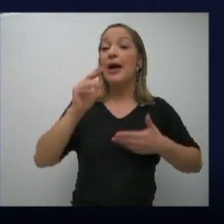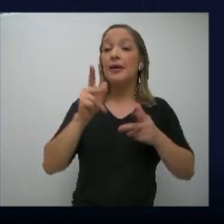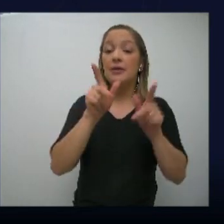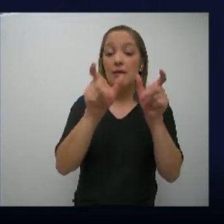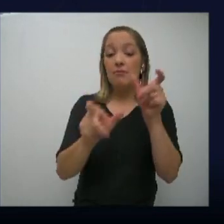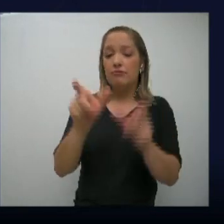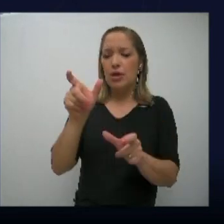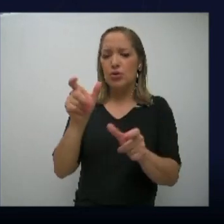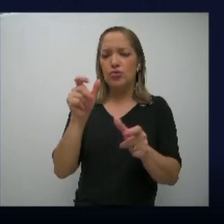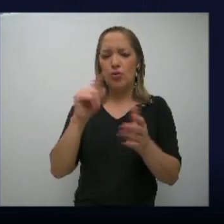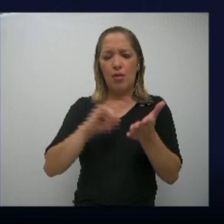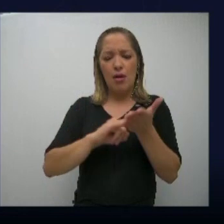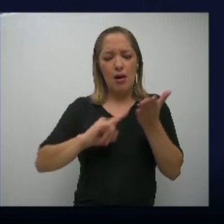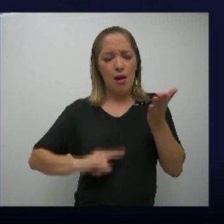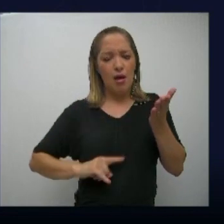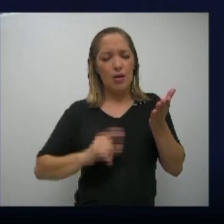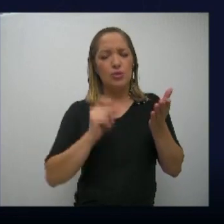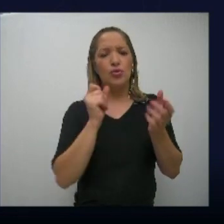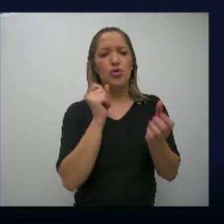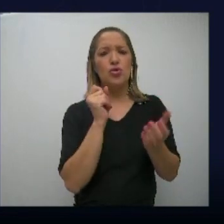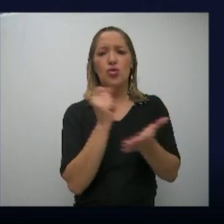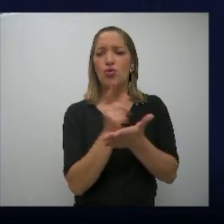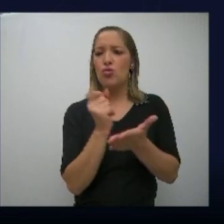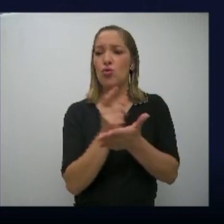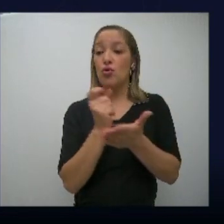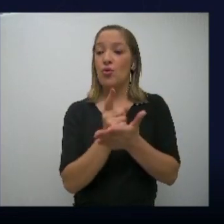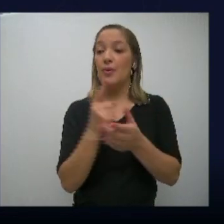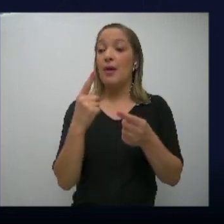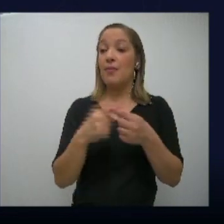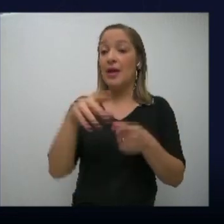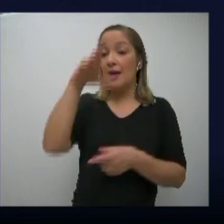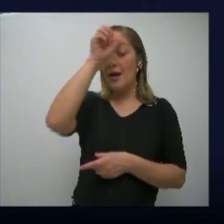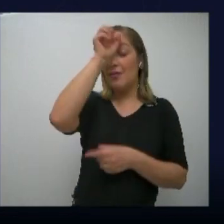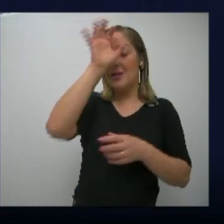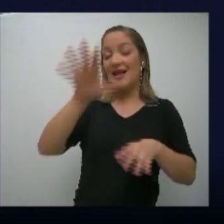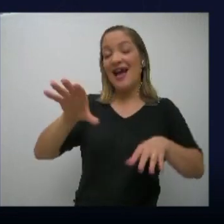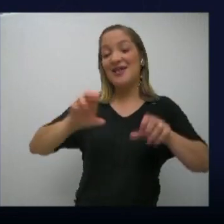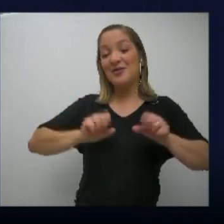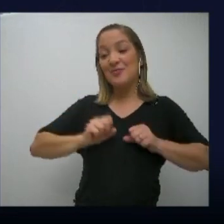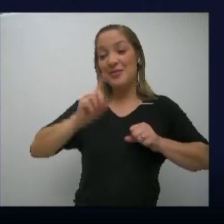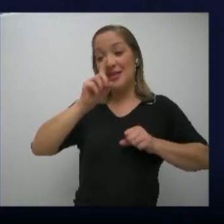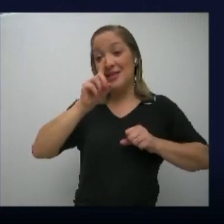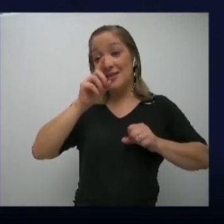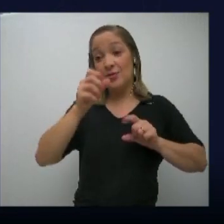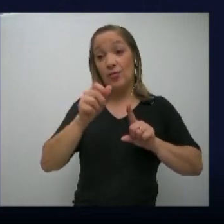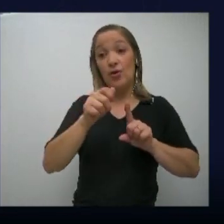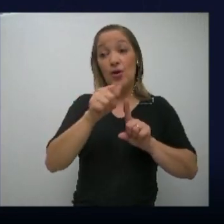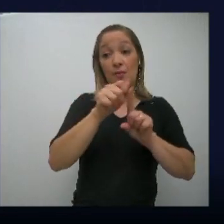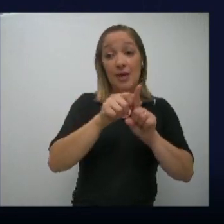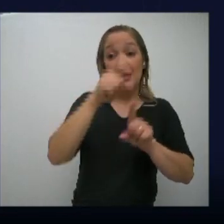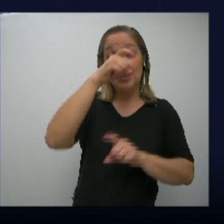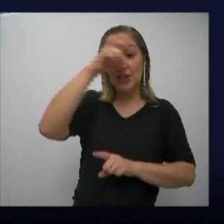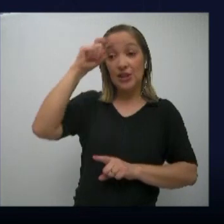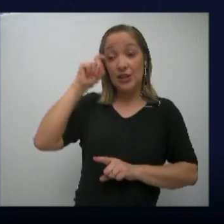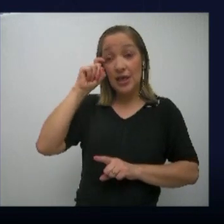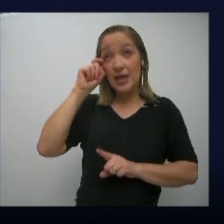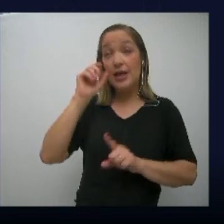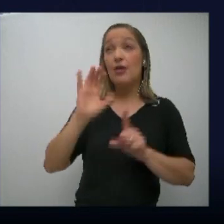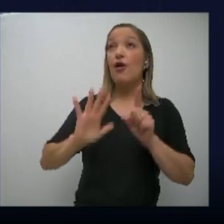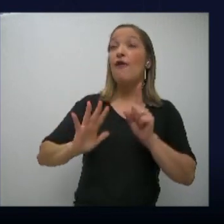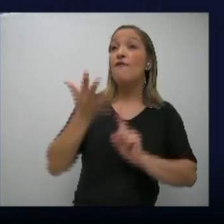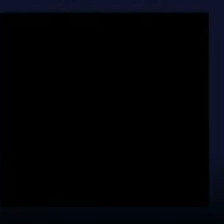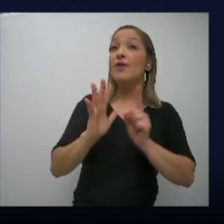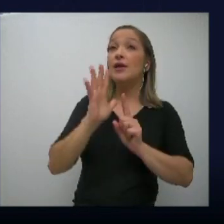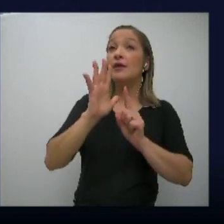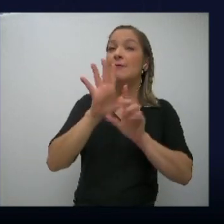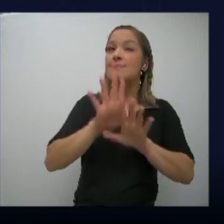compram ações porque elas vão ter que aprender assumir risco então sem sem falar sobre janeiro fevereiro mas cenário macro eu diria